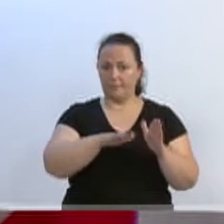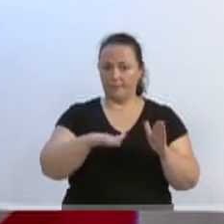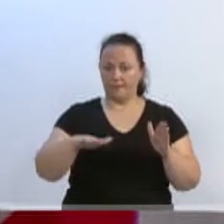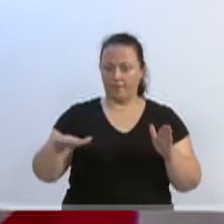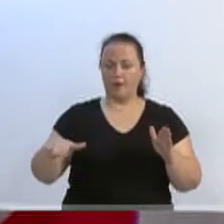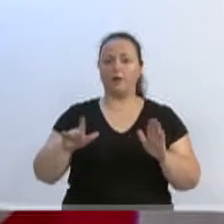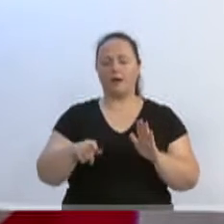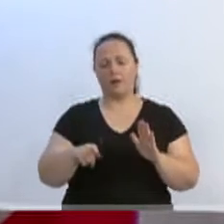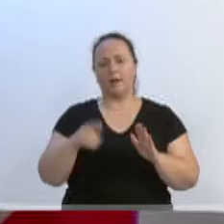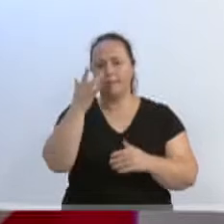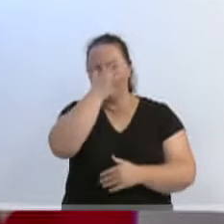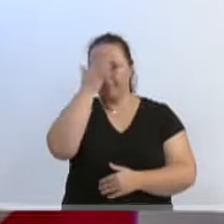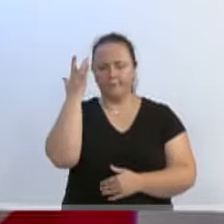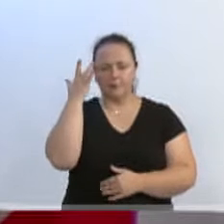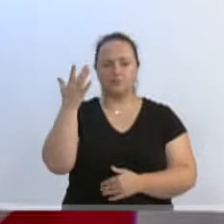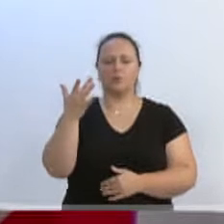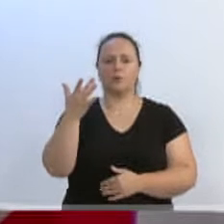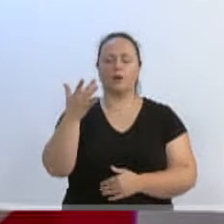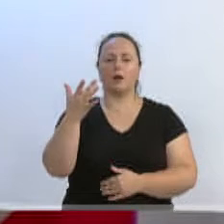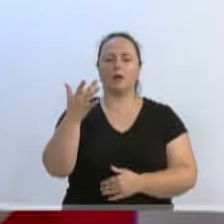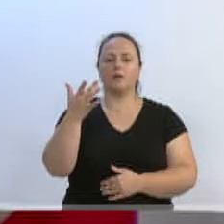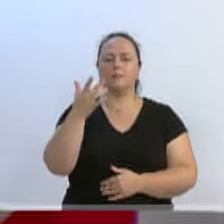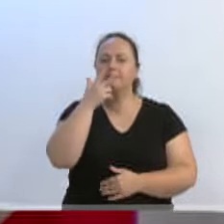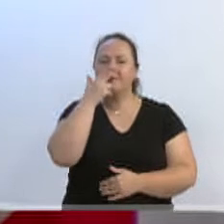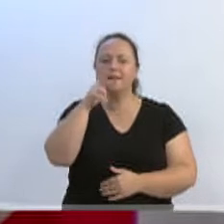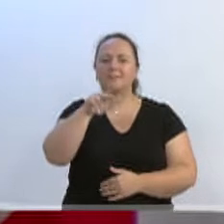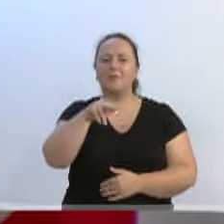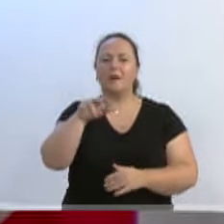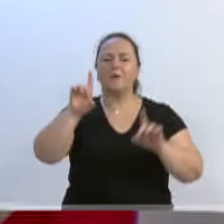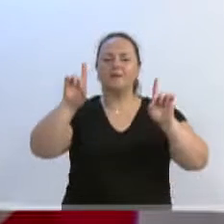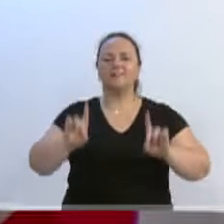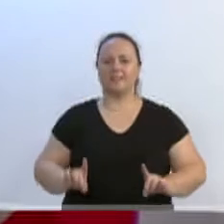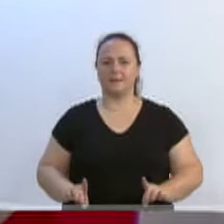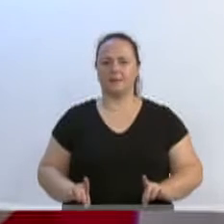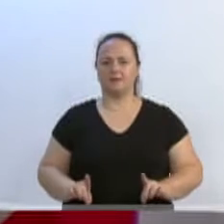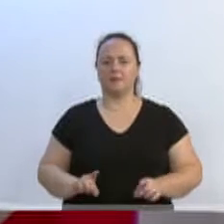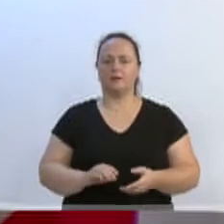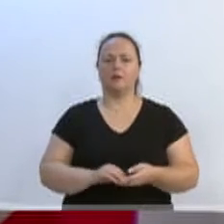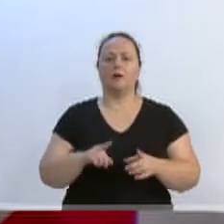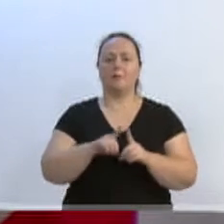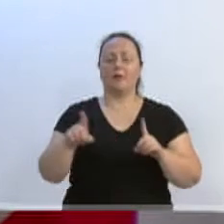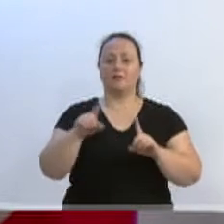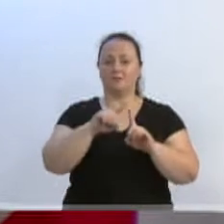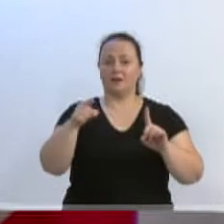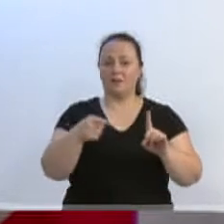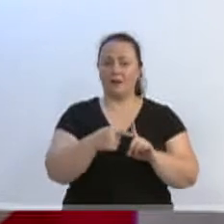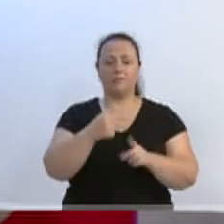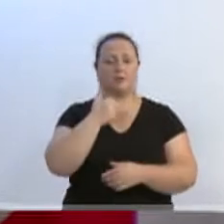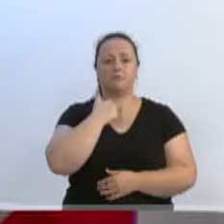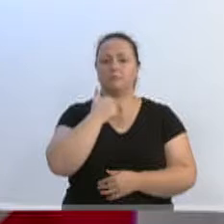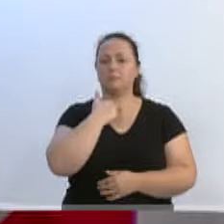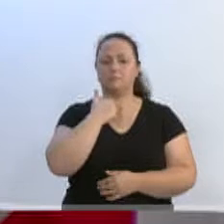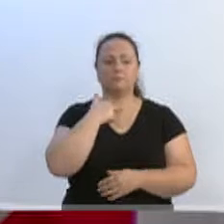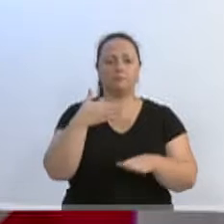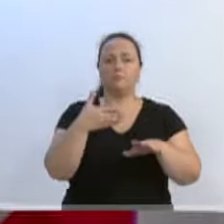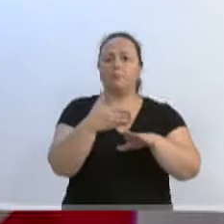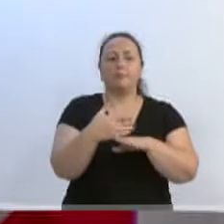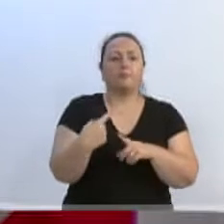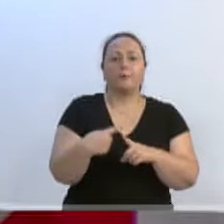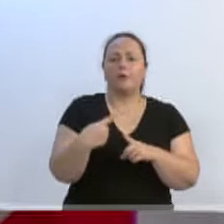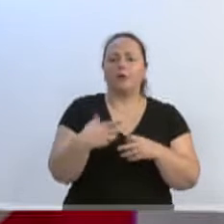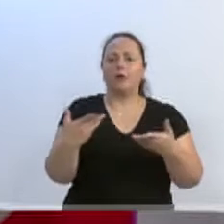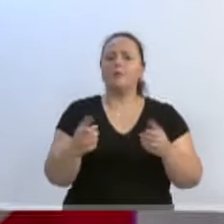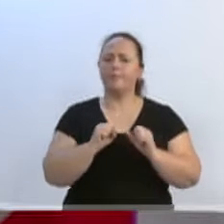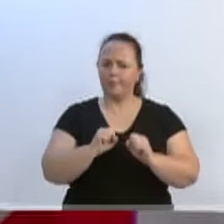para pessoas especiais pra para vagas especiais as restantes não estão ocupando isso isso chegou essa demanda no meu no meu gabinete